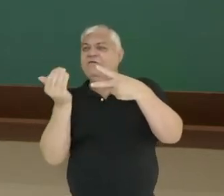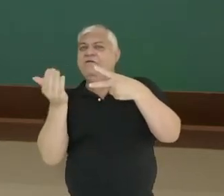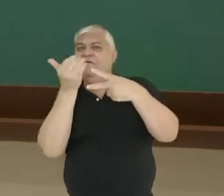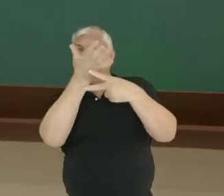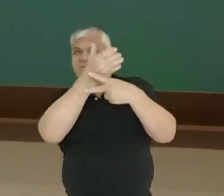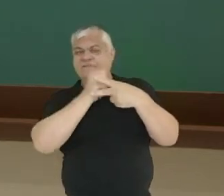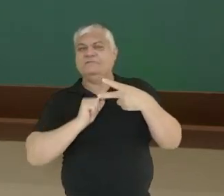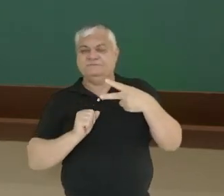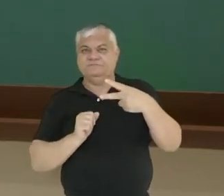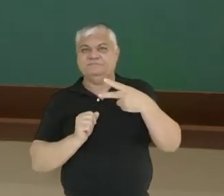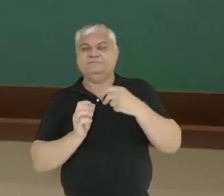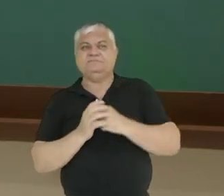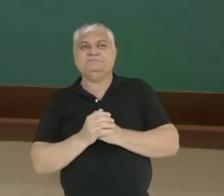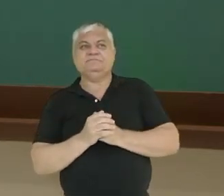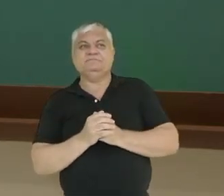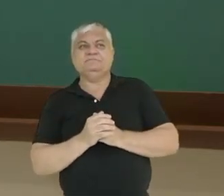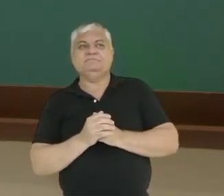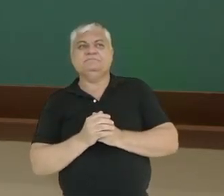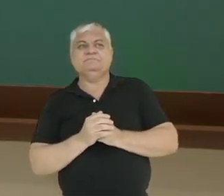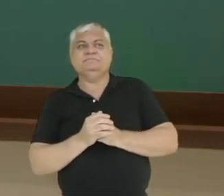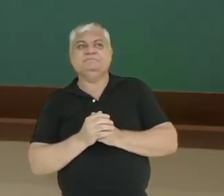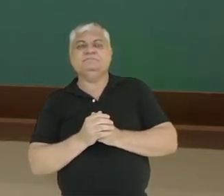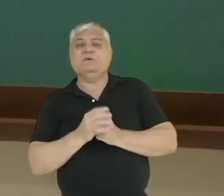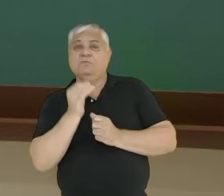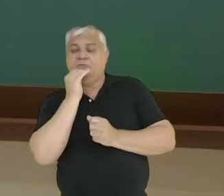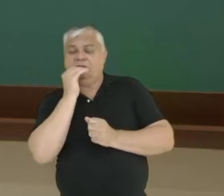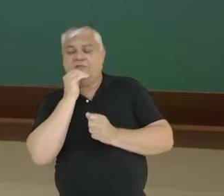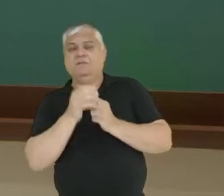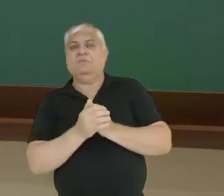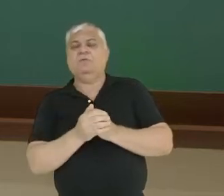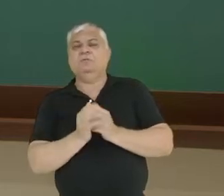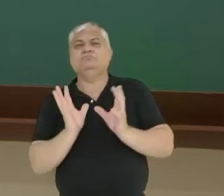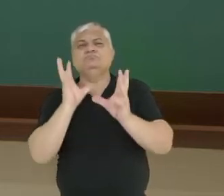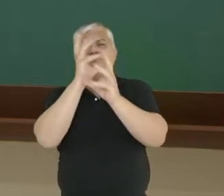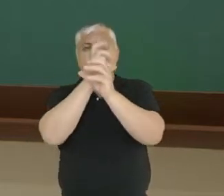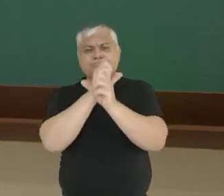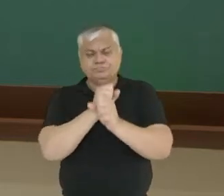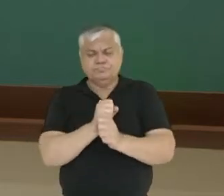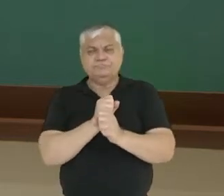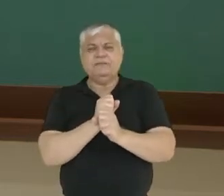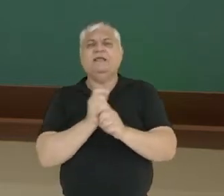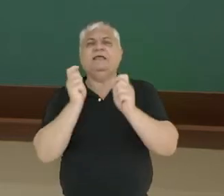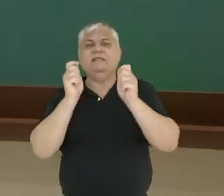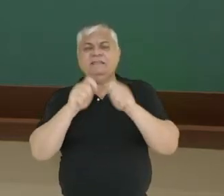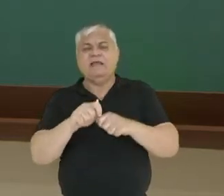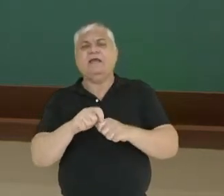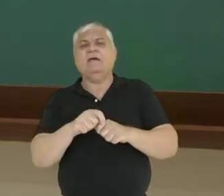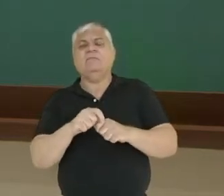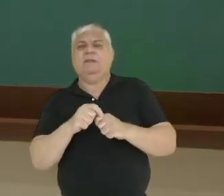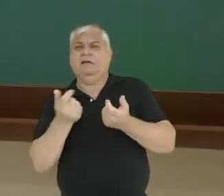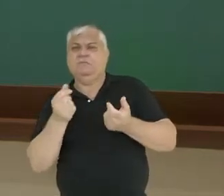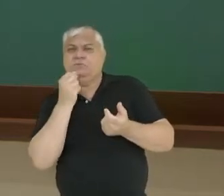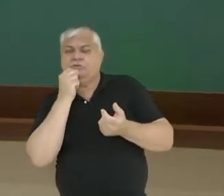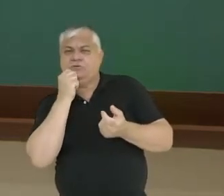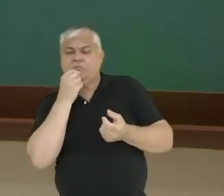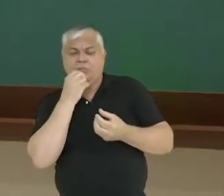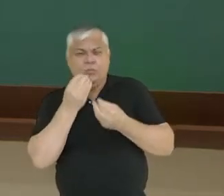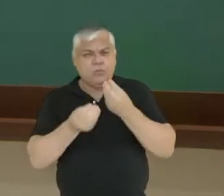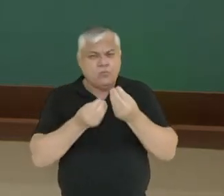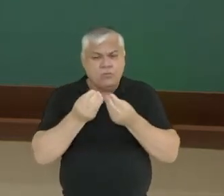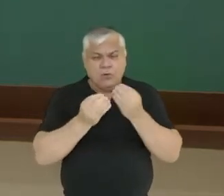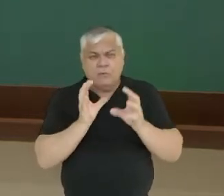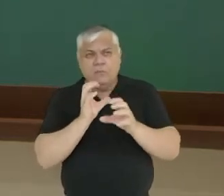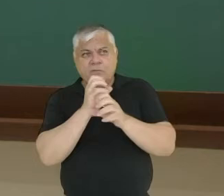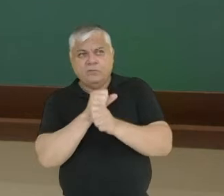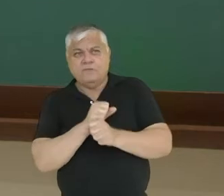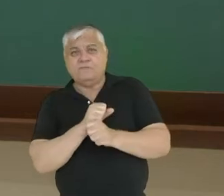ângulos externos. E com essas medidas, nós podemos criar, desenvolver essa relação,